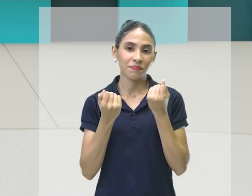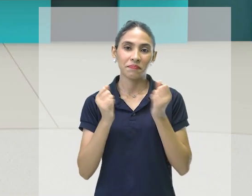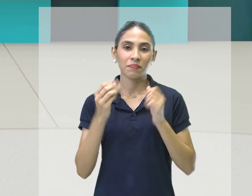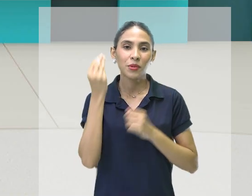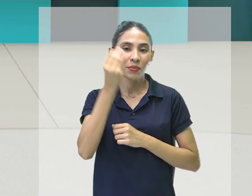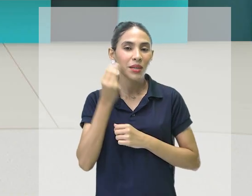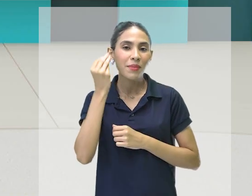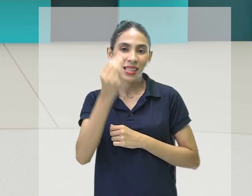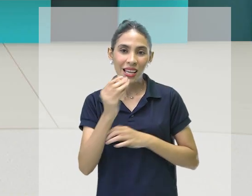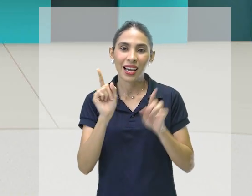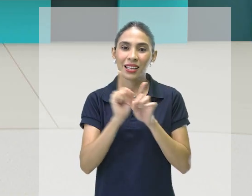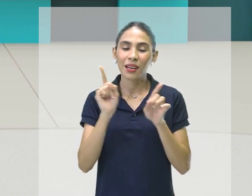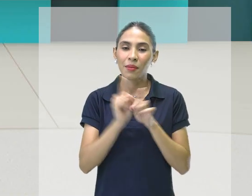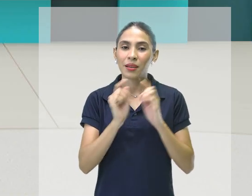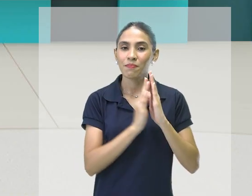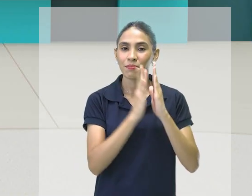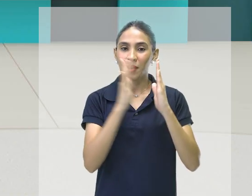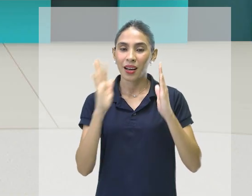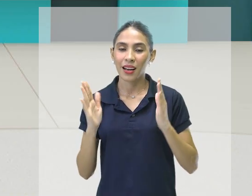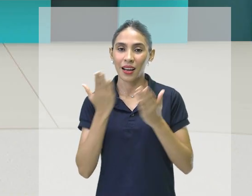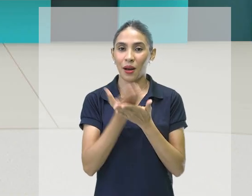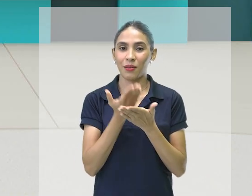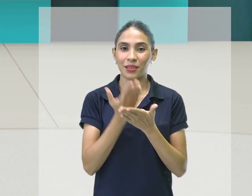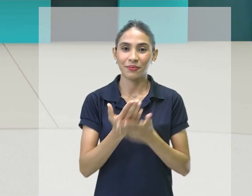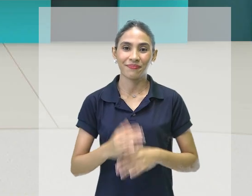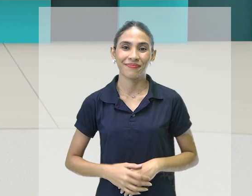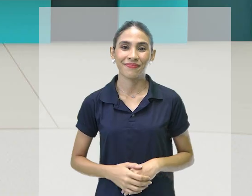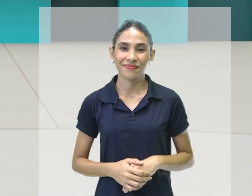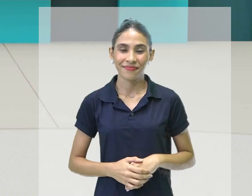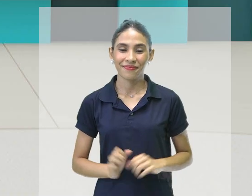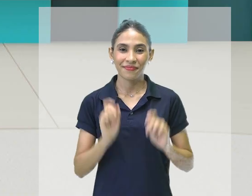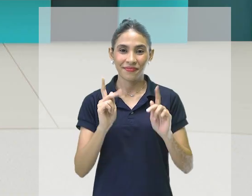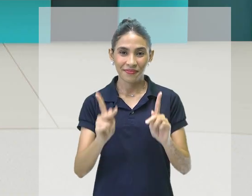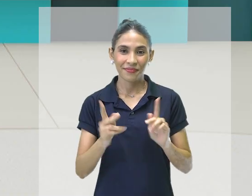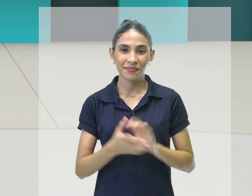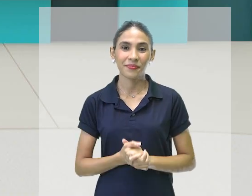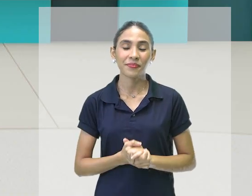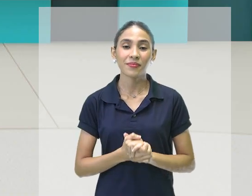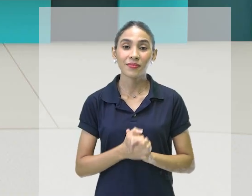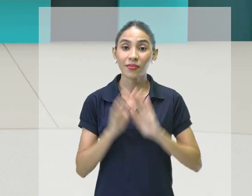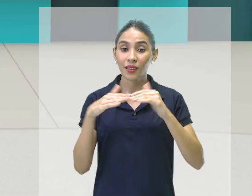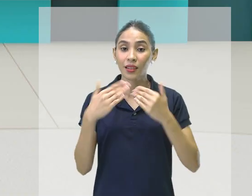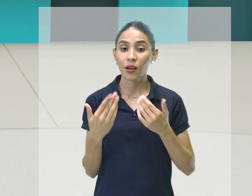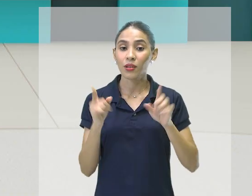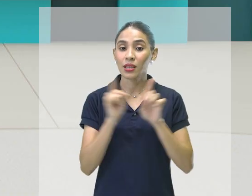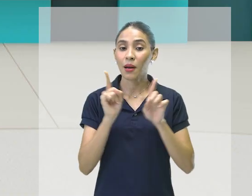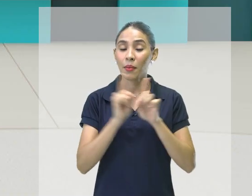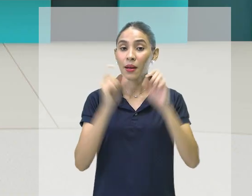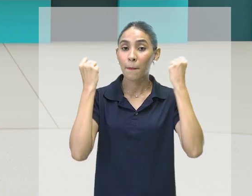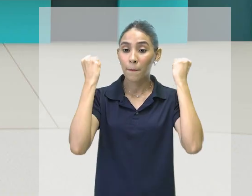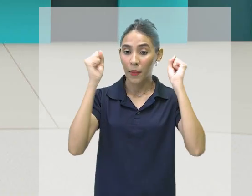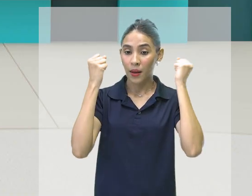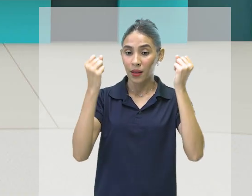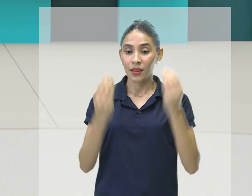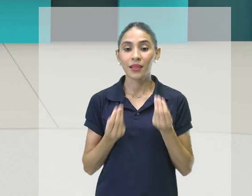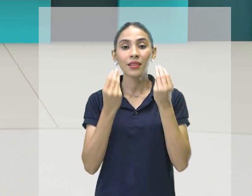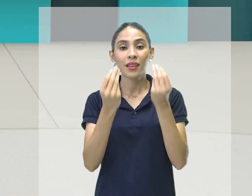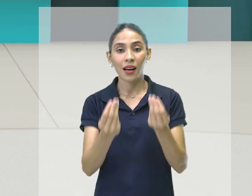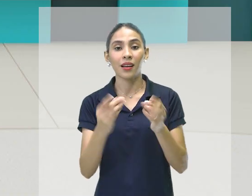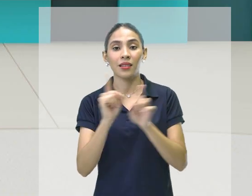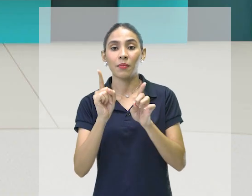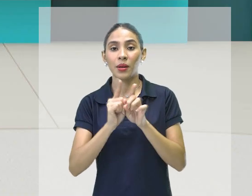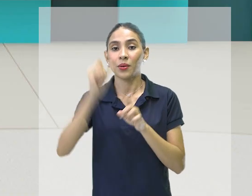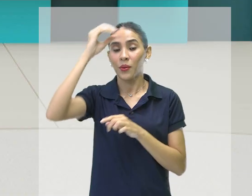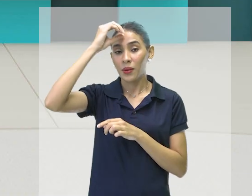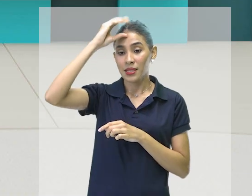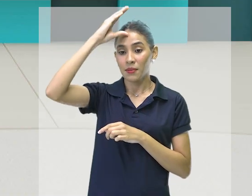vocês puderam aí experimentar, né, durante as nossas aulas. Tá certo? Então, além da educação física